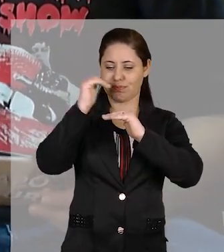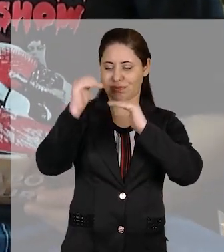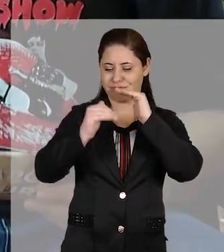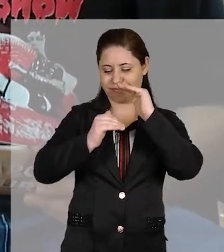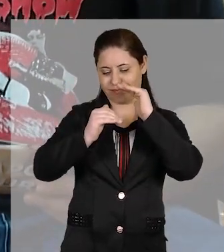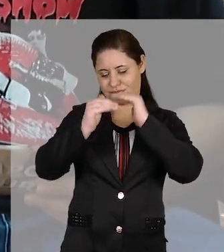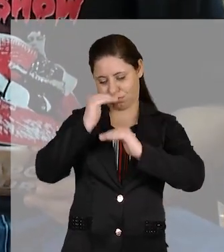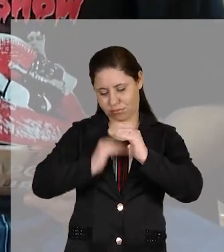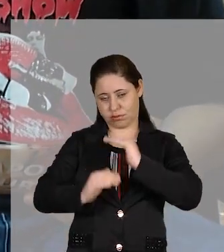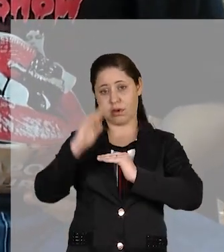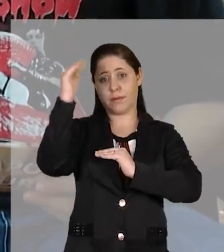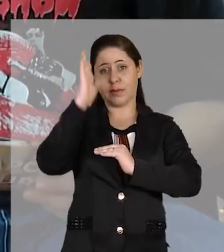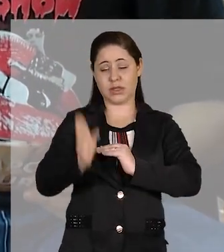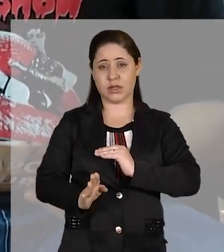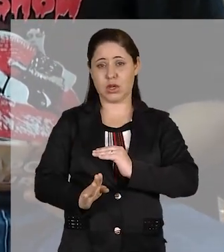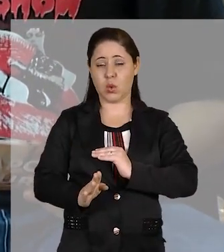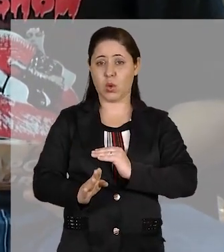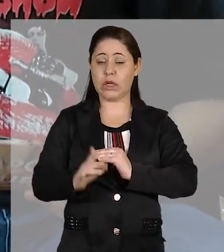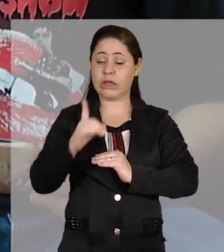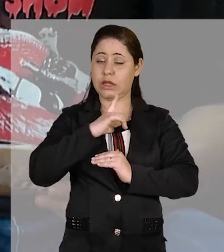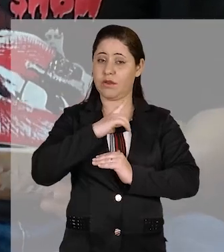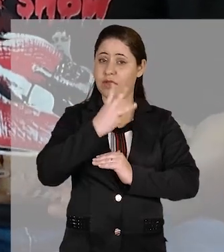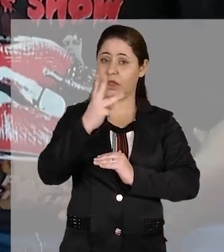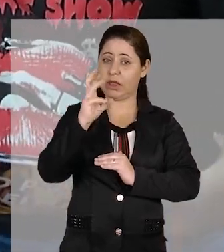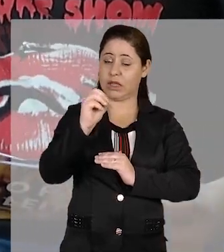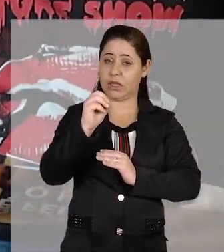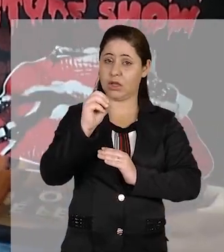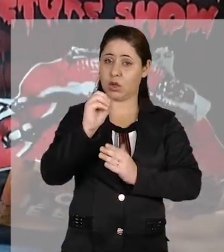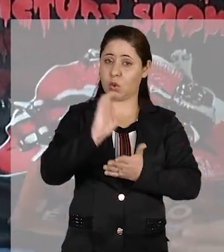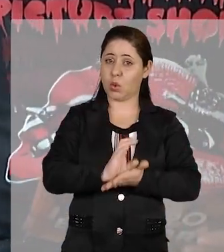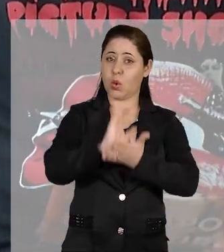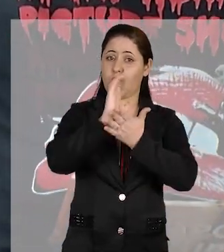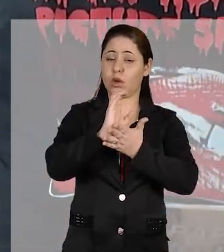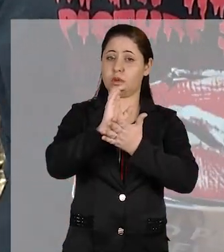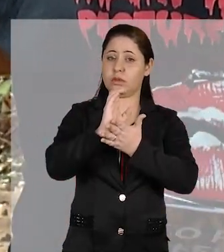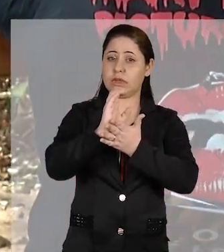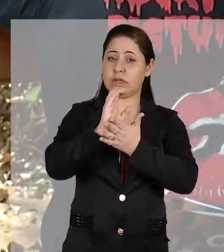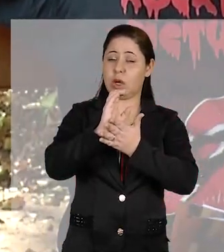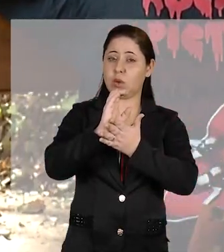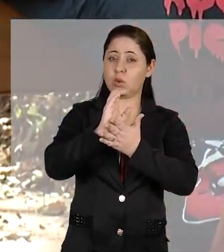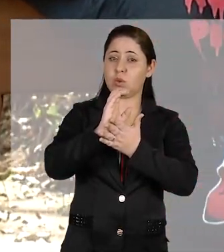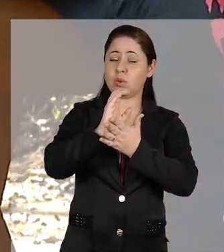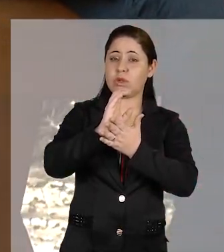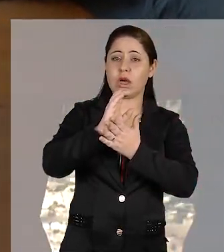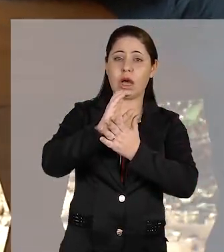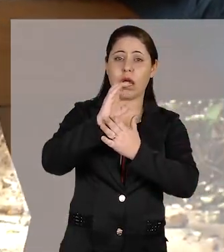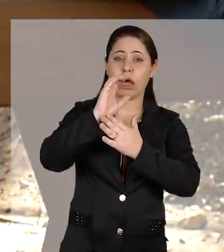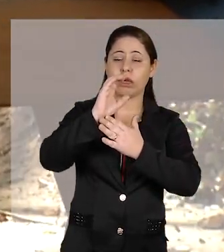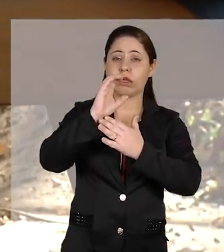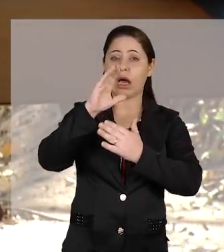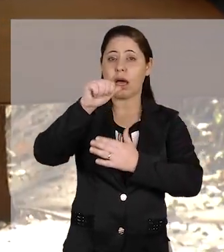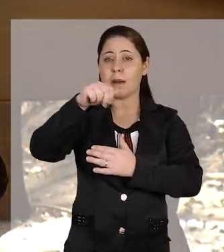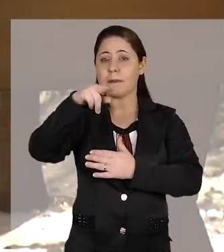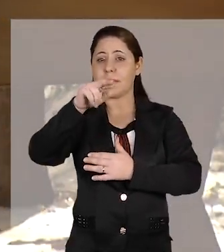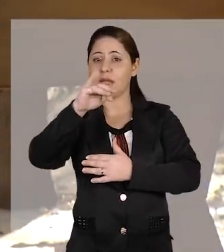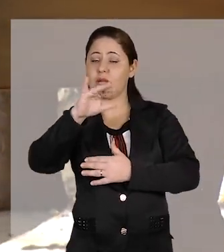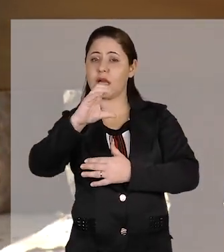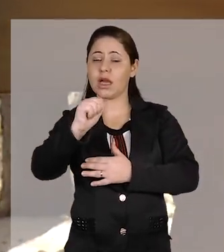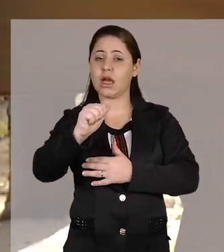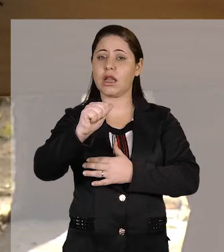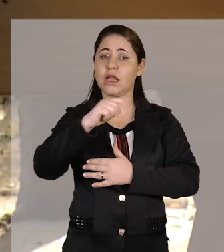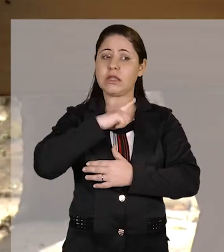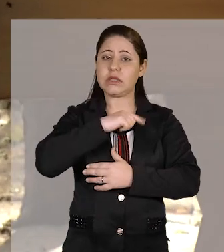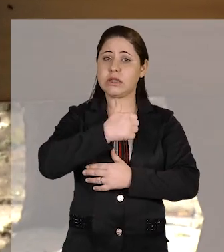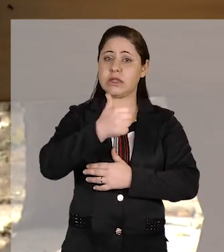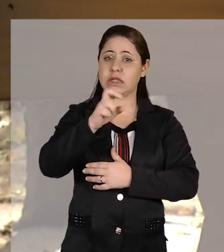de diversas recomendações, mais de 30 que a gente já recebeu da Comissão Interamericana de Direitos Humanos, 15 é sobre pessoas que